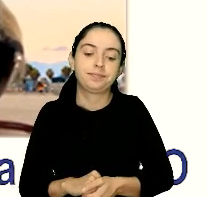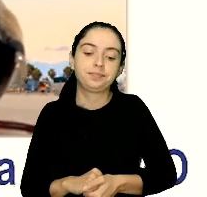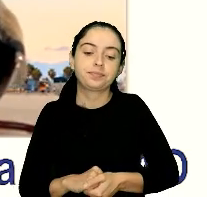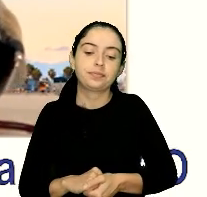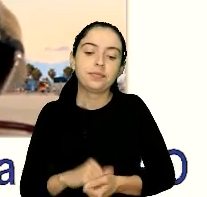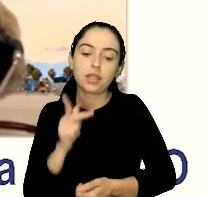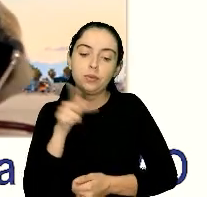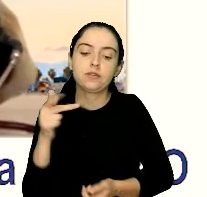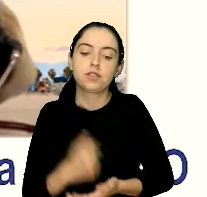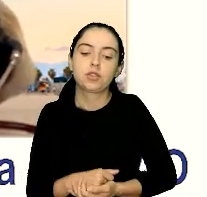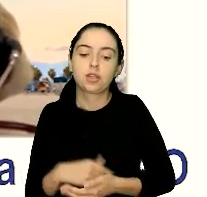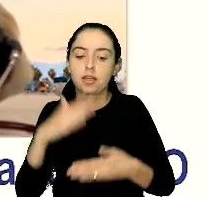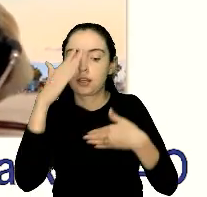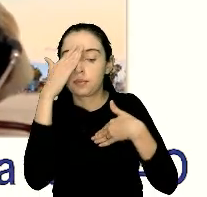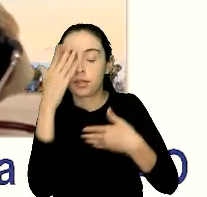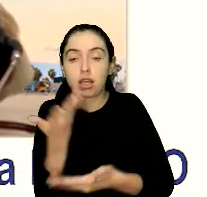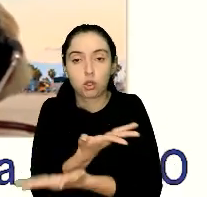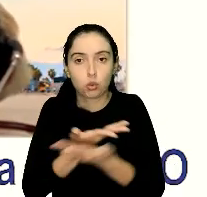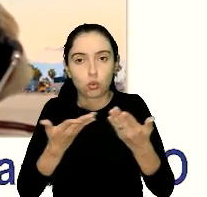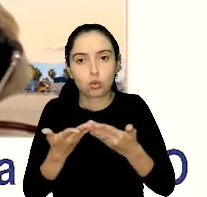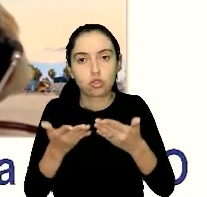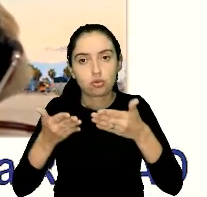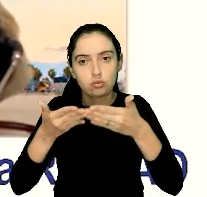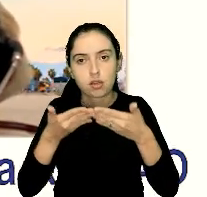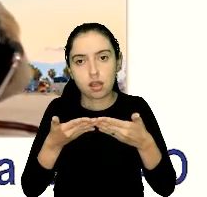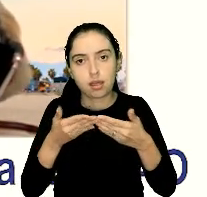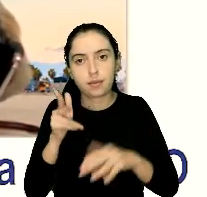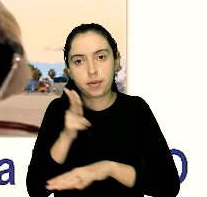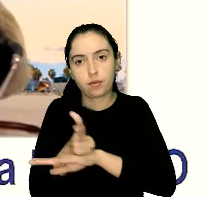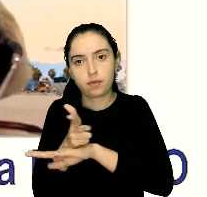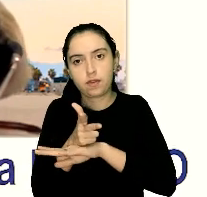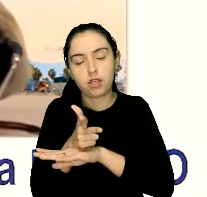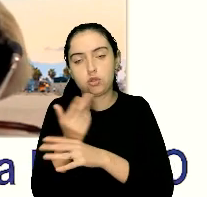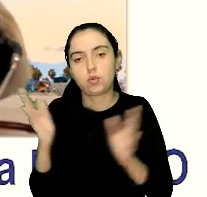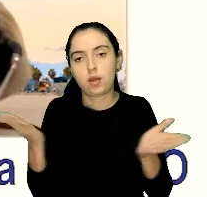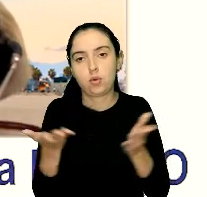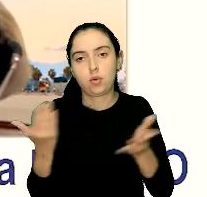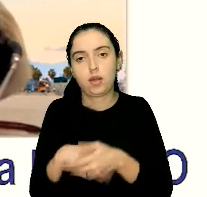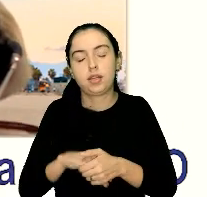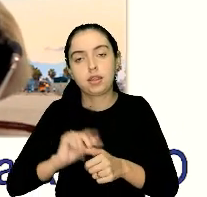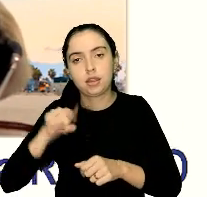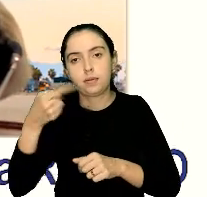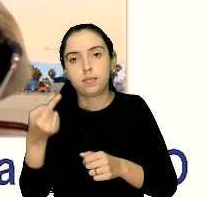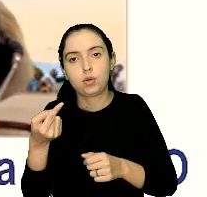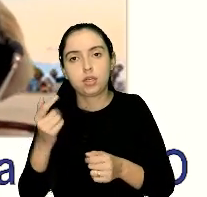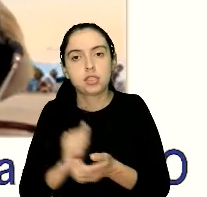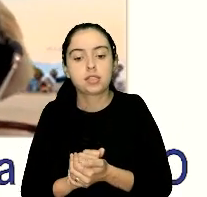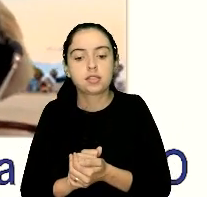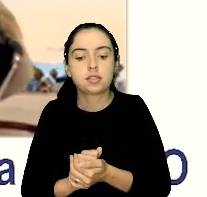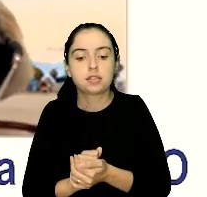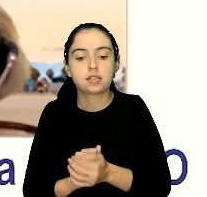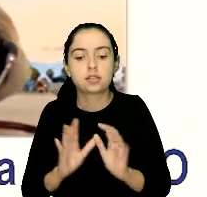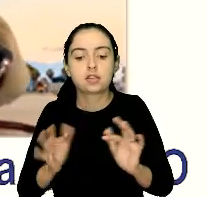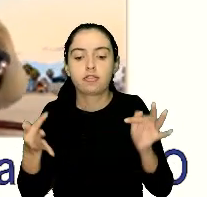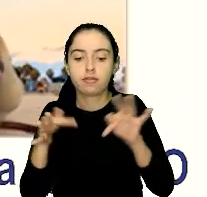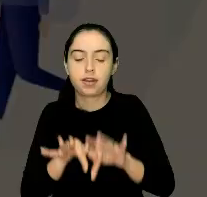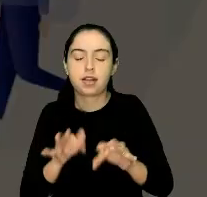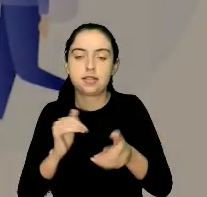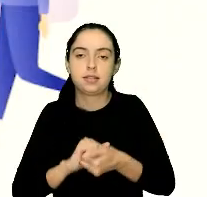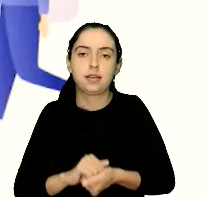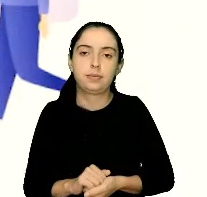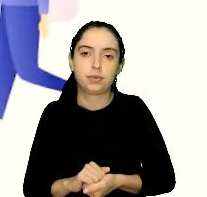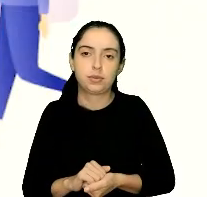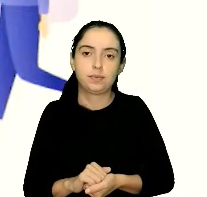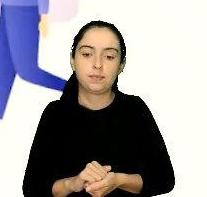professora. Obrigada a todos. Convido vocês para assistirem o vídeo agora e depois a gente vai fazer o encerramento.